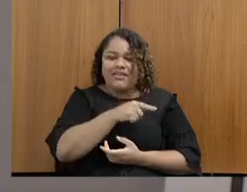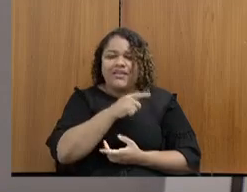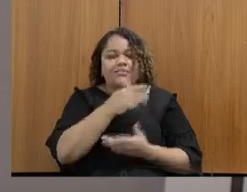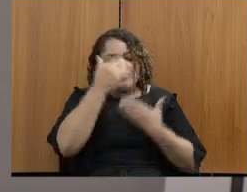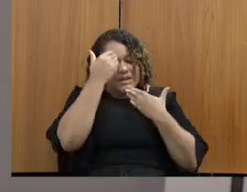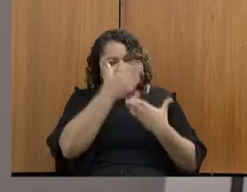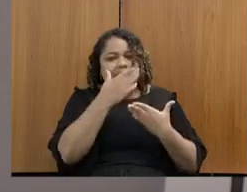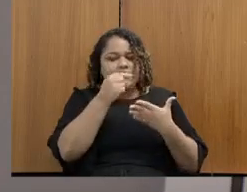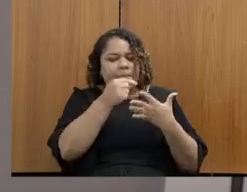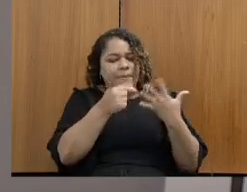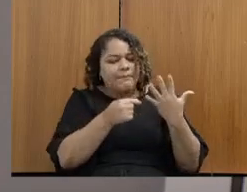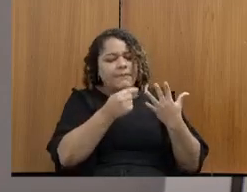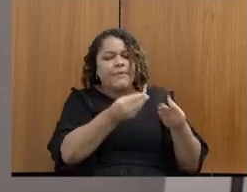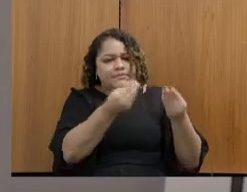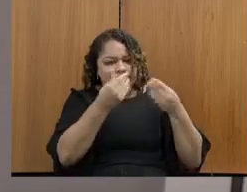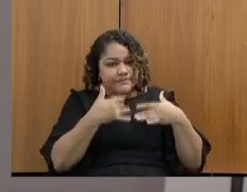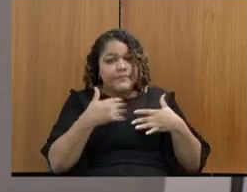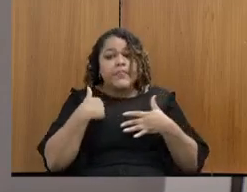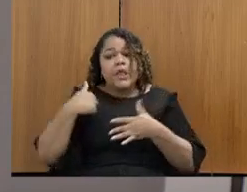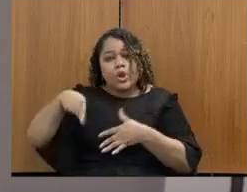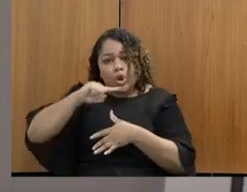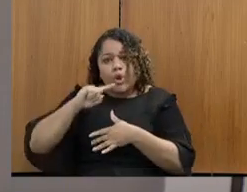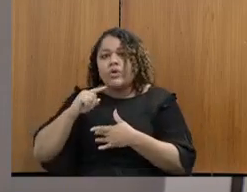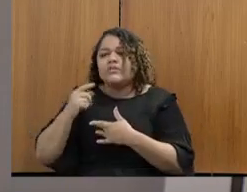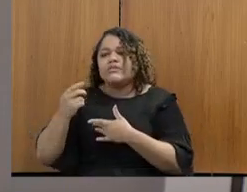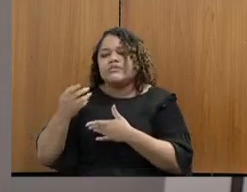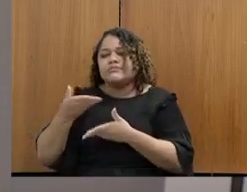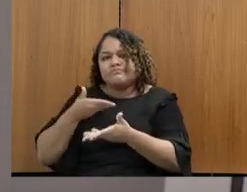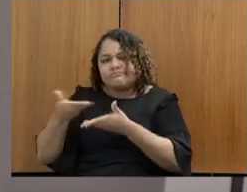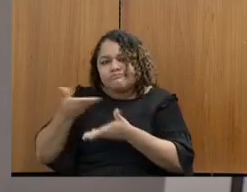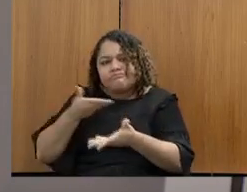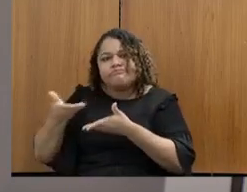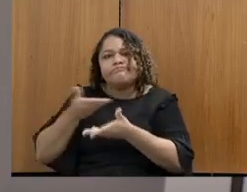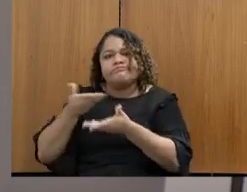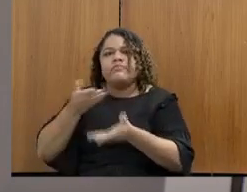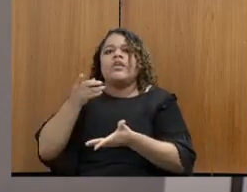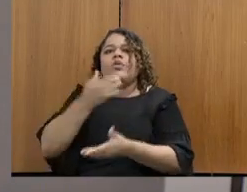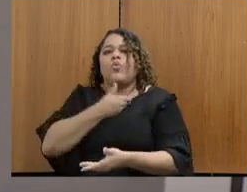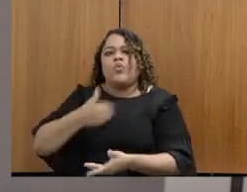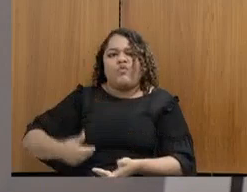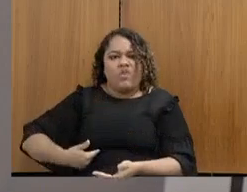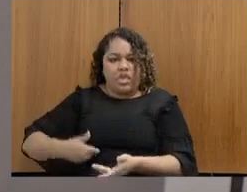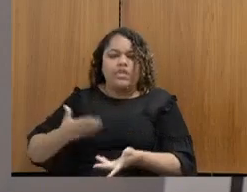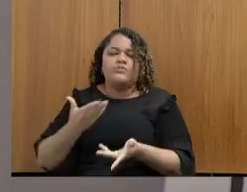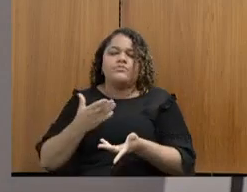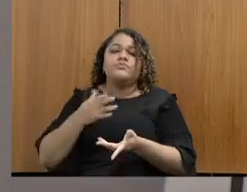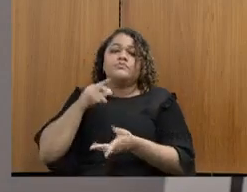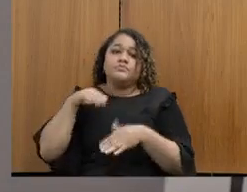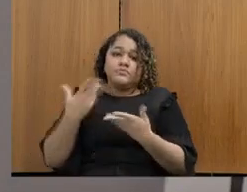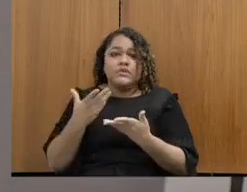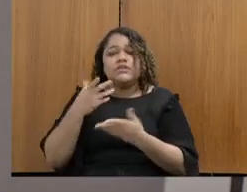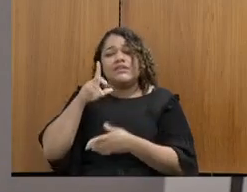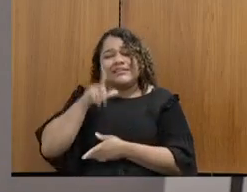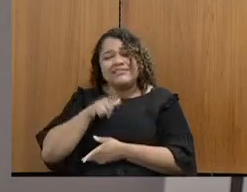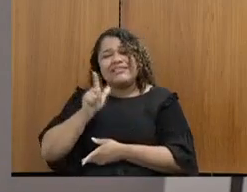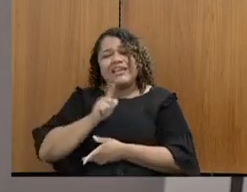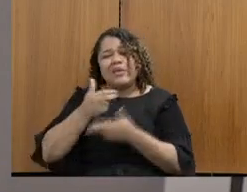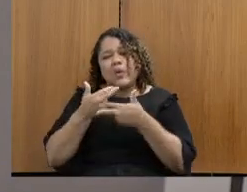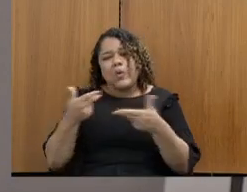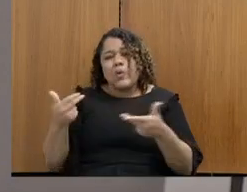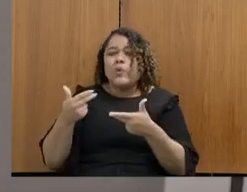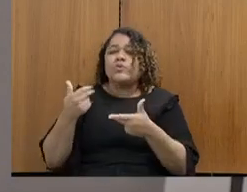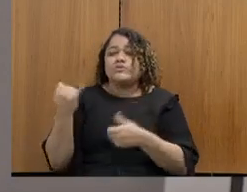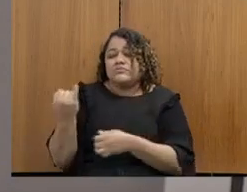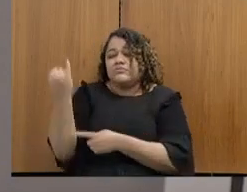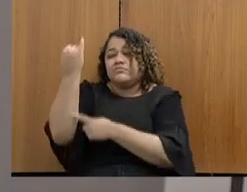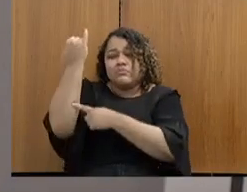uma série de estatativas com o governo né inclusive é no que diz respeito é aspectos que são muito caros né E que